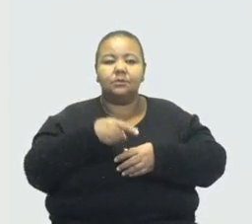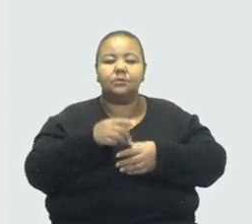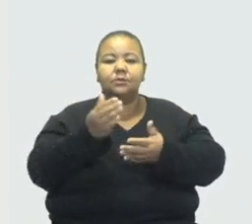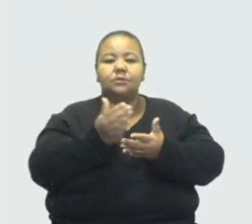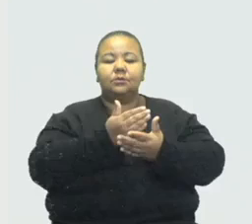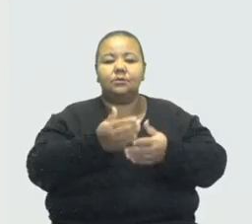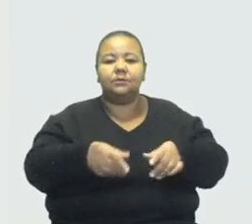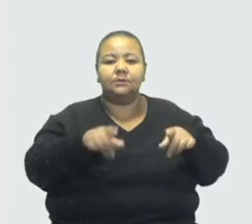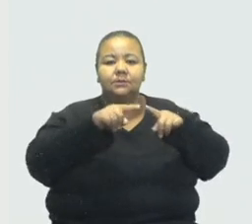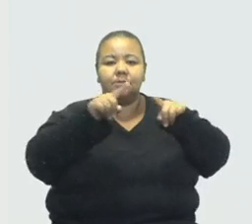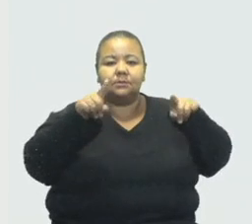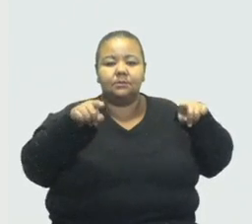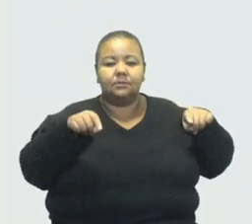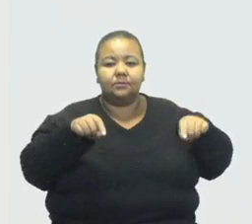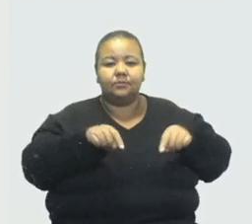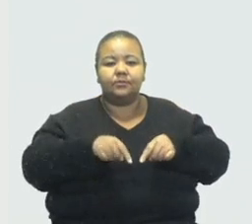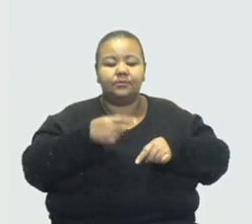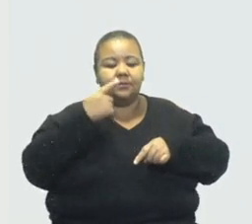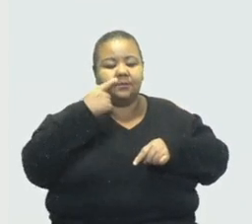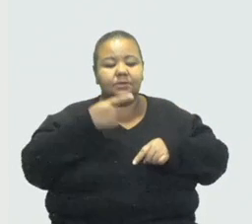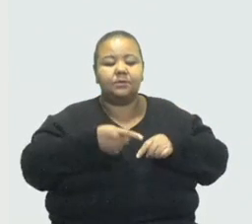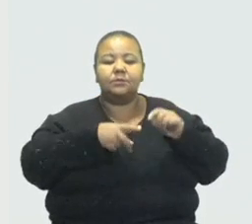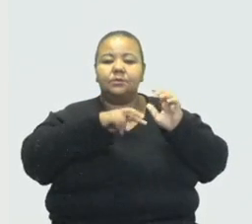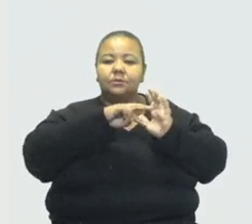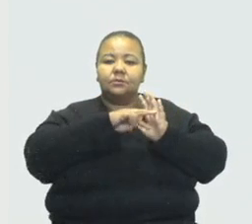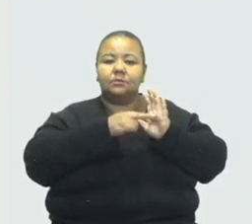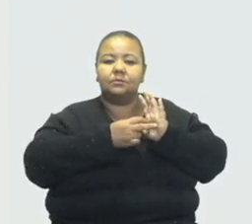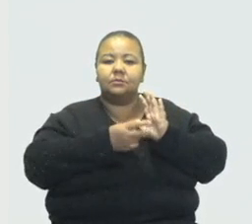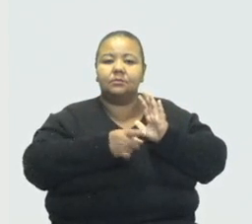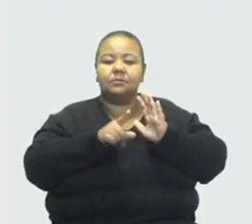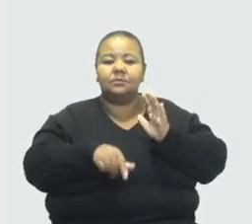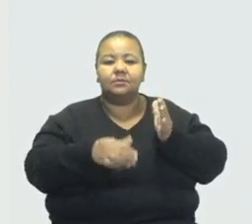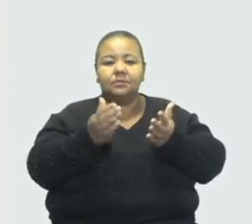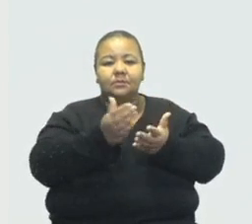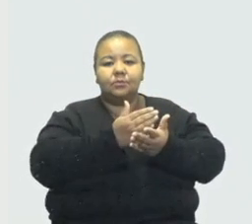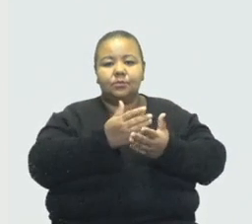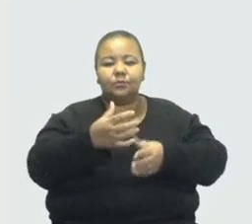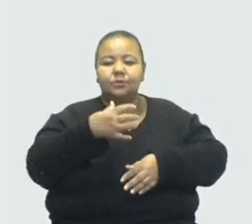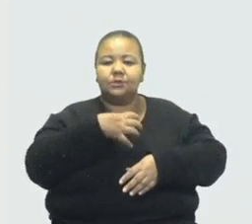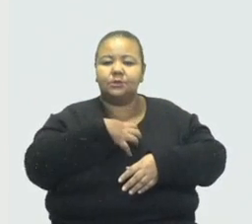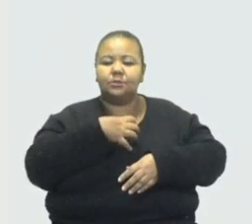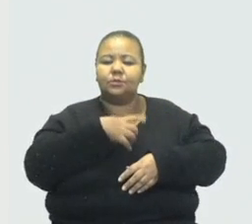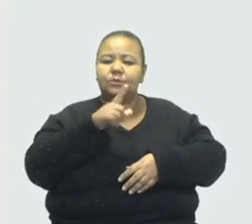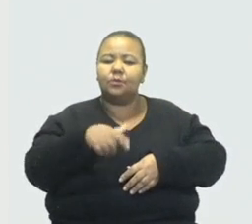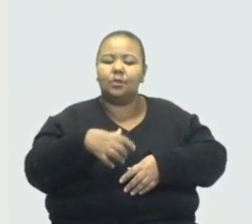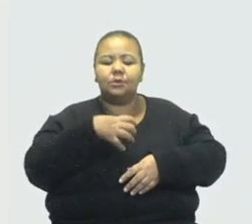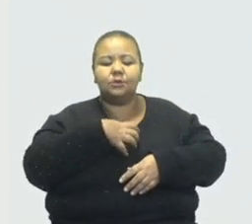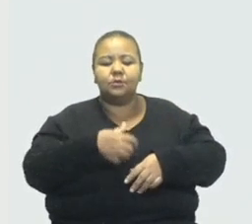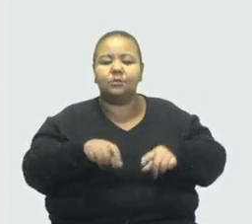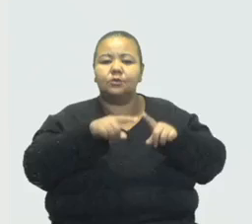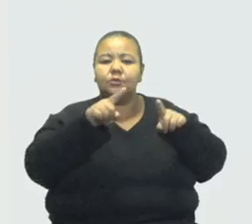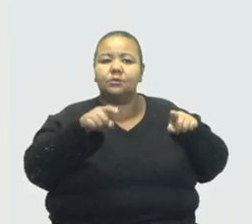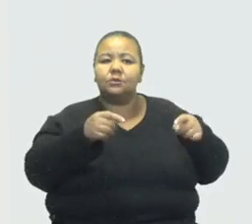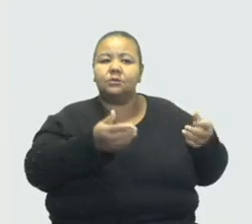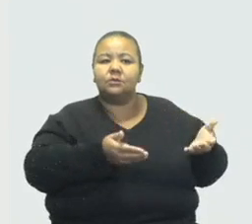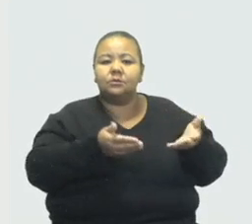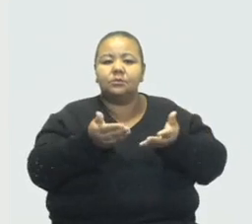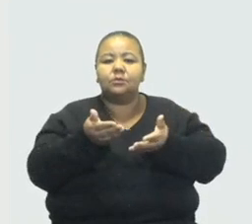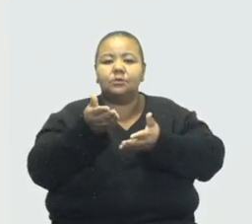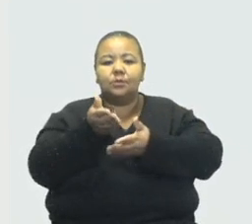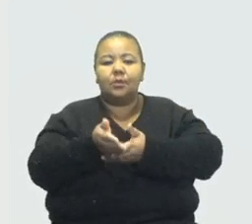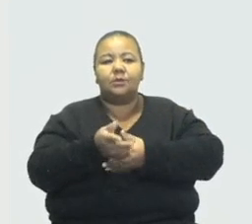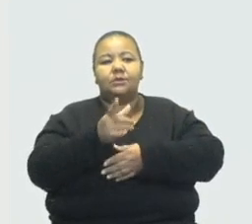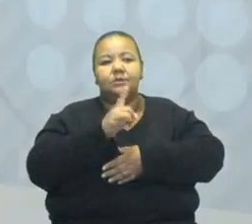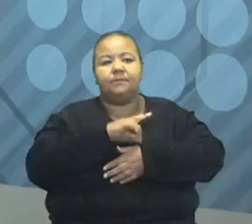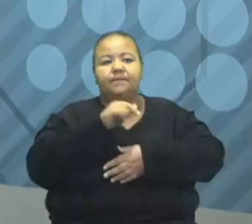das matrizes. Nós vimos a sua definição, alguns tipos. Quais tipos de matrizes eu trouxe aqui para você hoje?